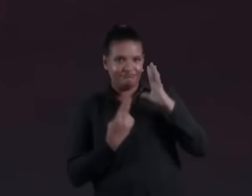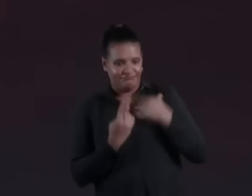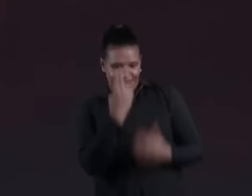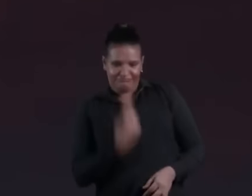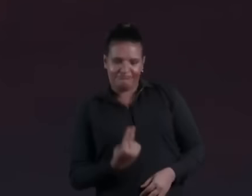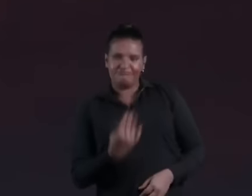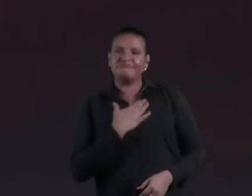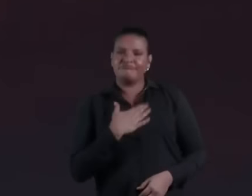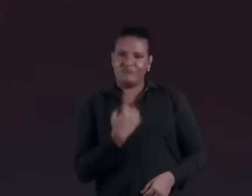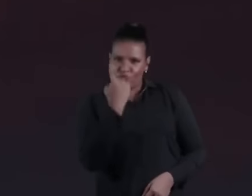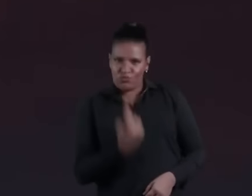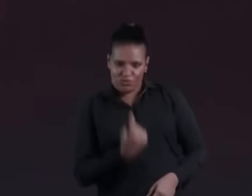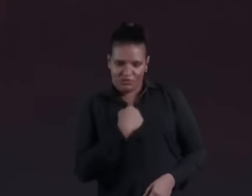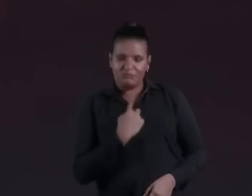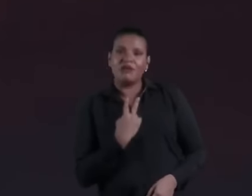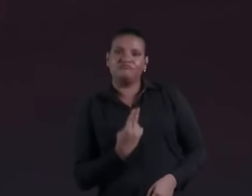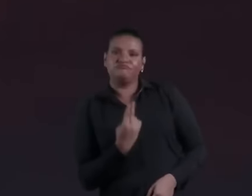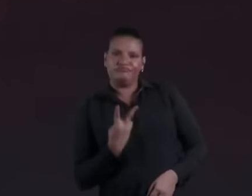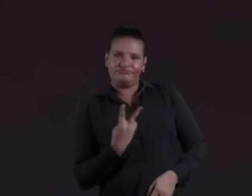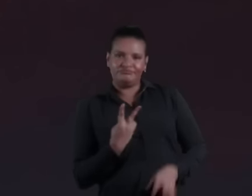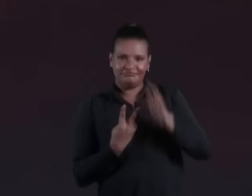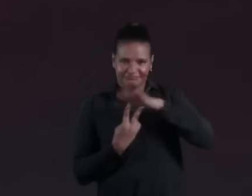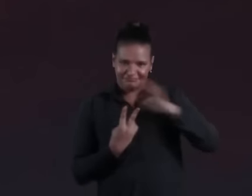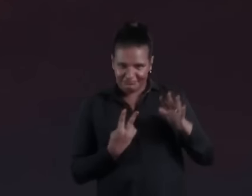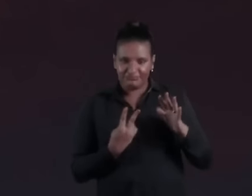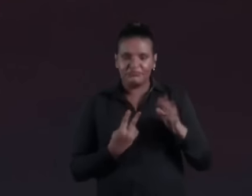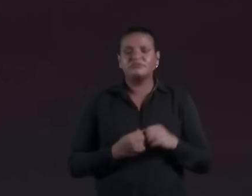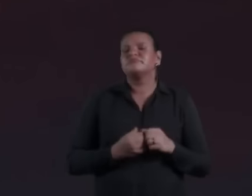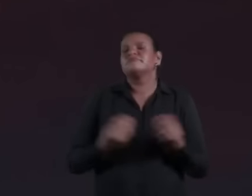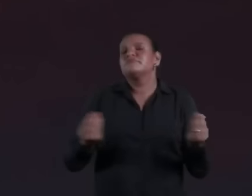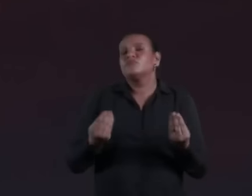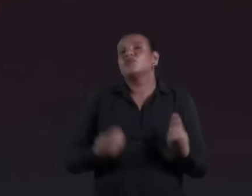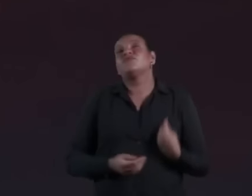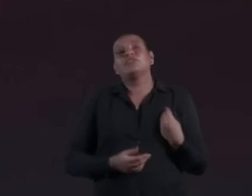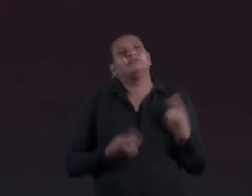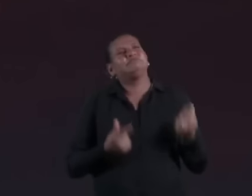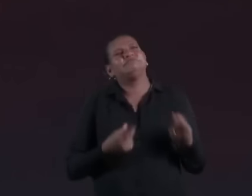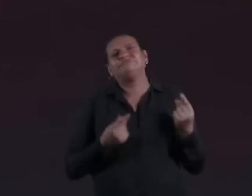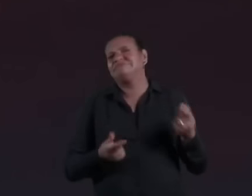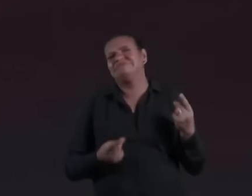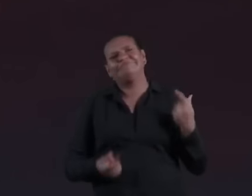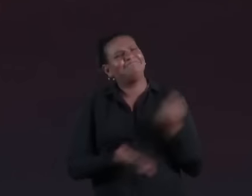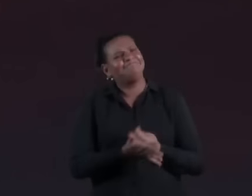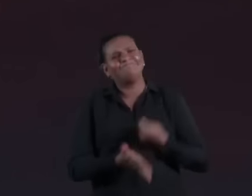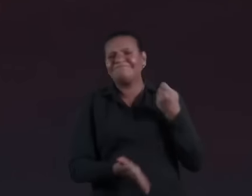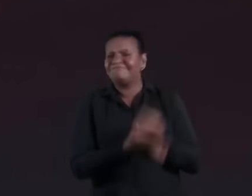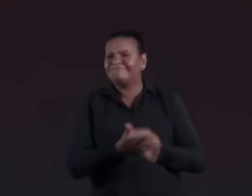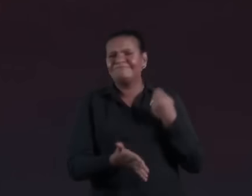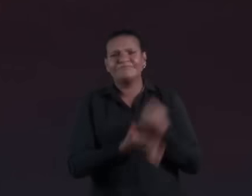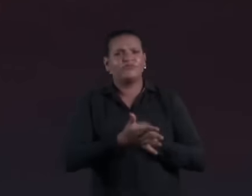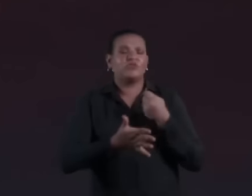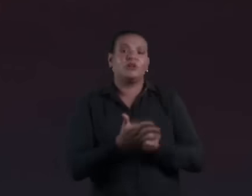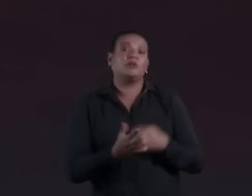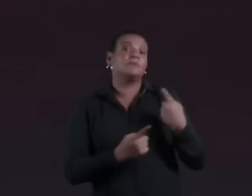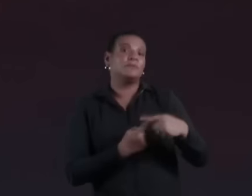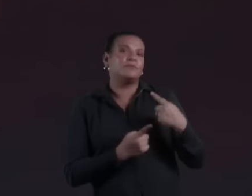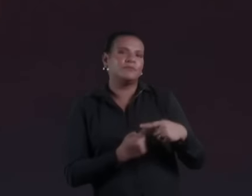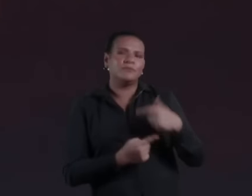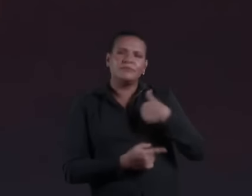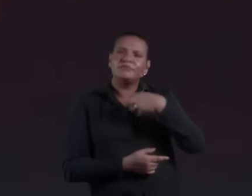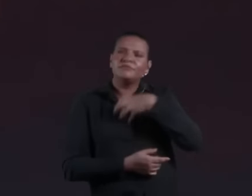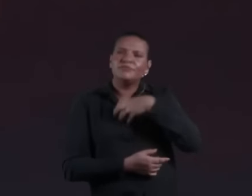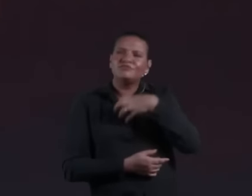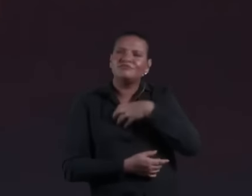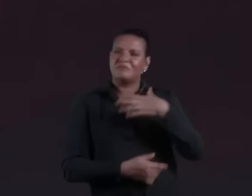dentro de nós e a gente tem que lutar a vida inteira contra essa natureza por